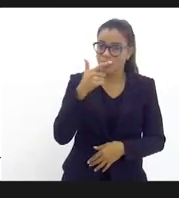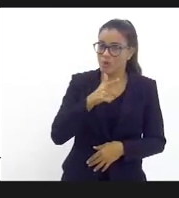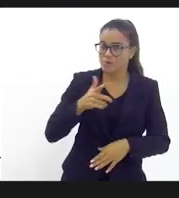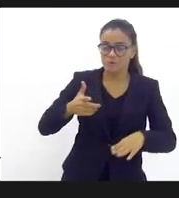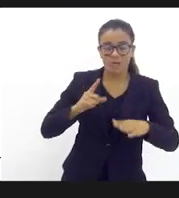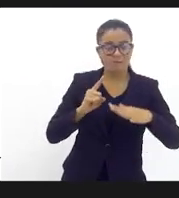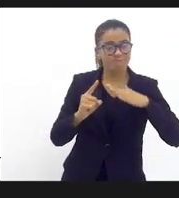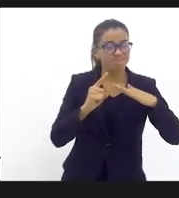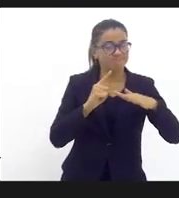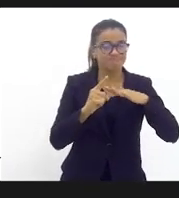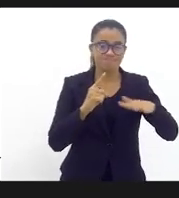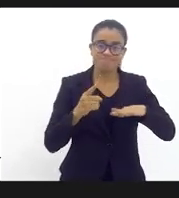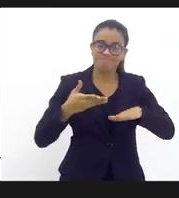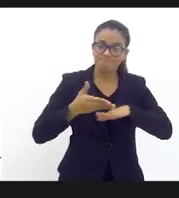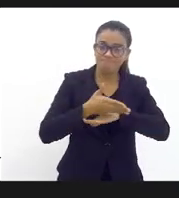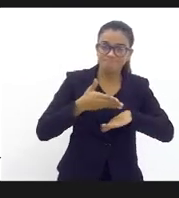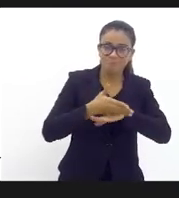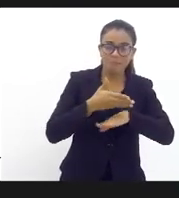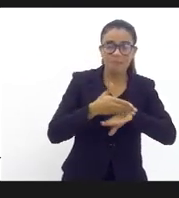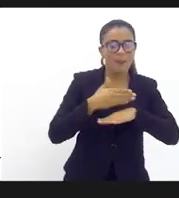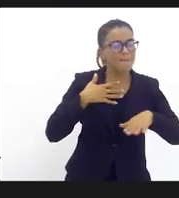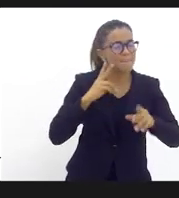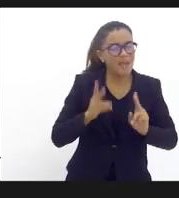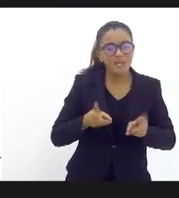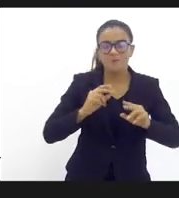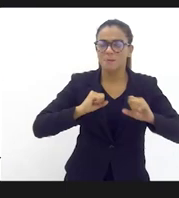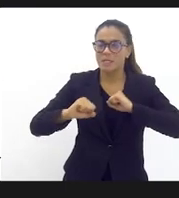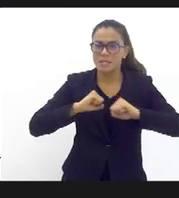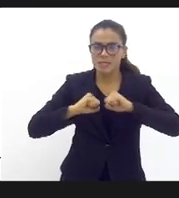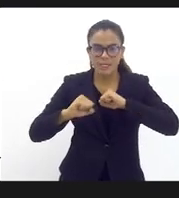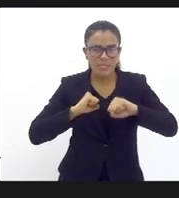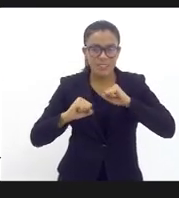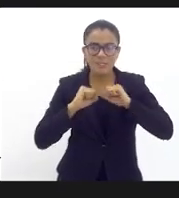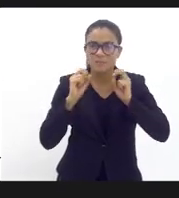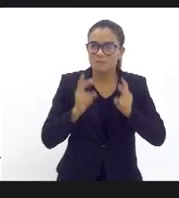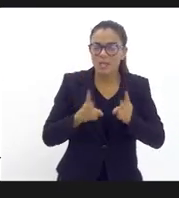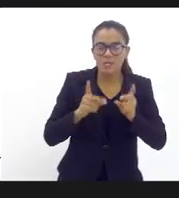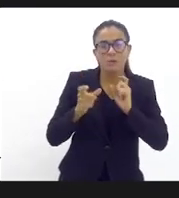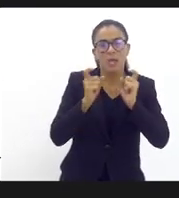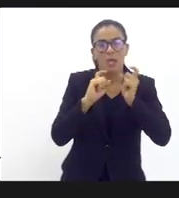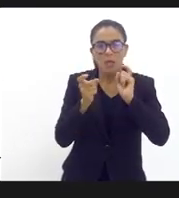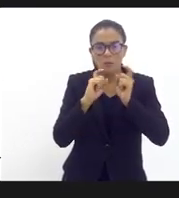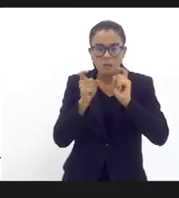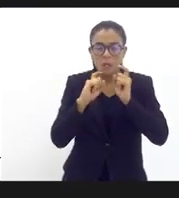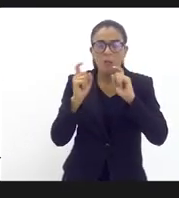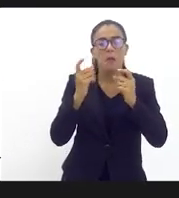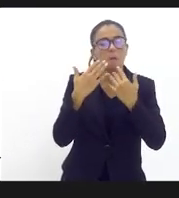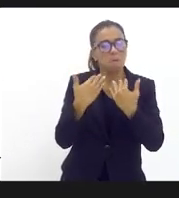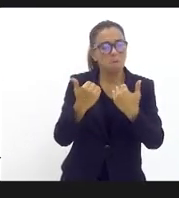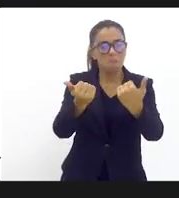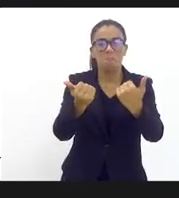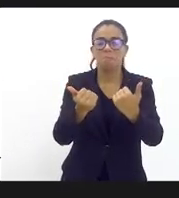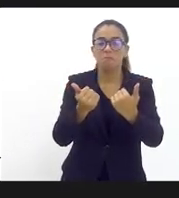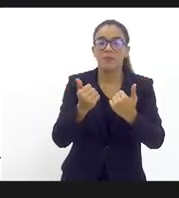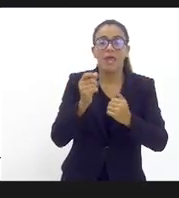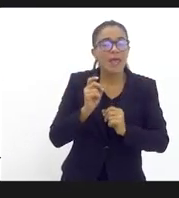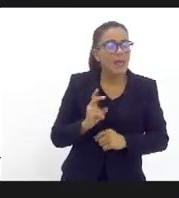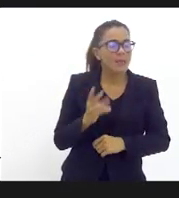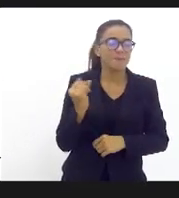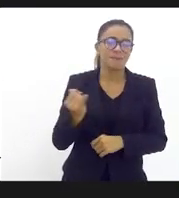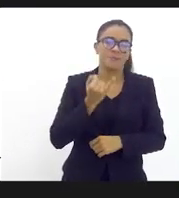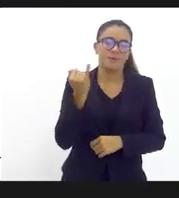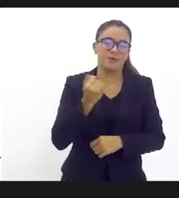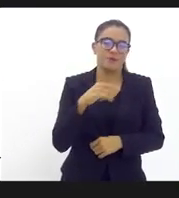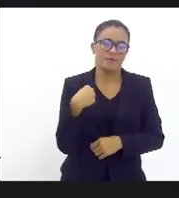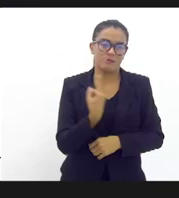forma independente de toda a militância que a gente faça, independente de com todas as reuniões que a gente participe, de com quem a gente fala. É muito importante a gente